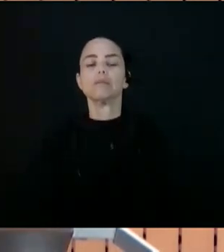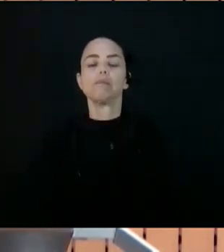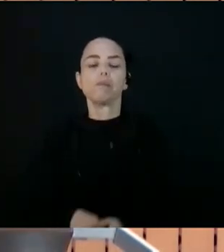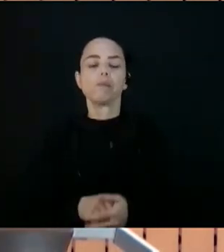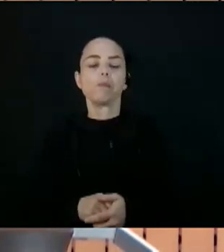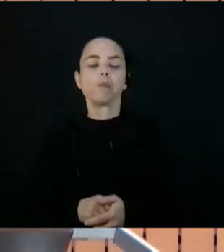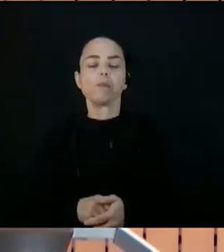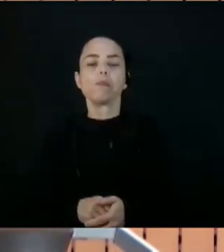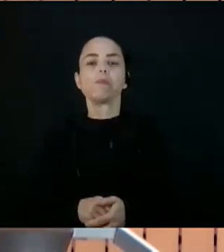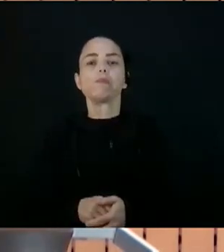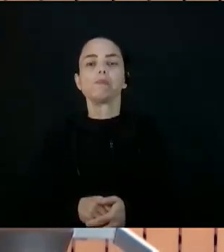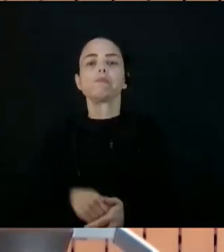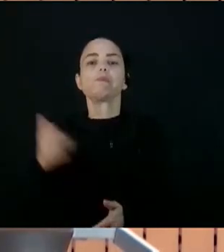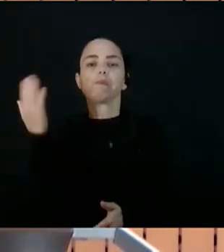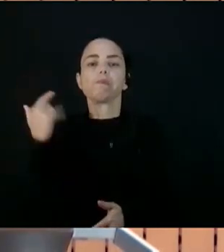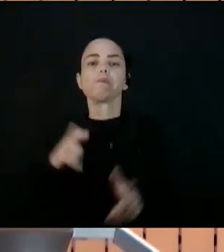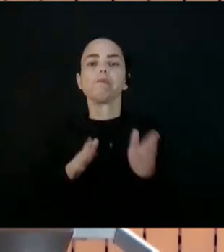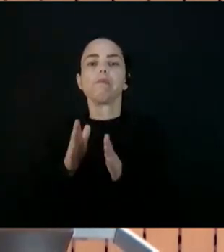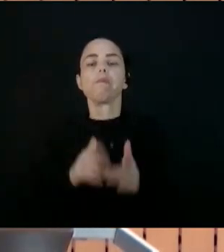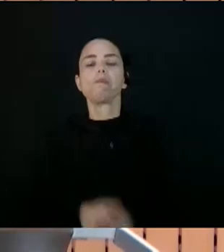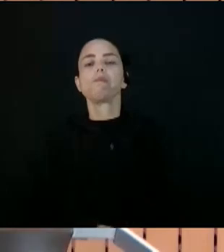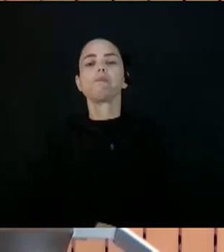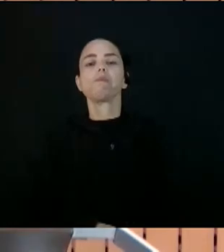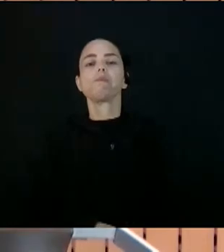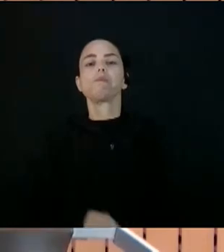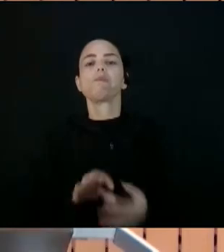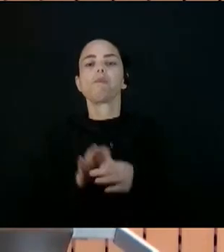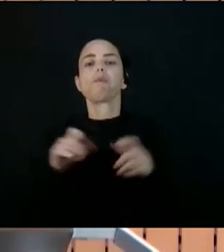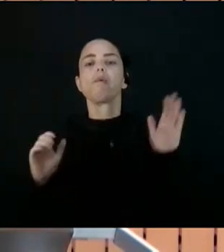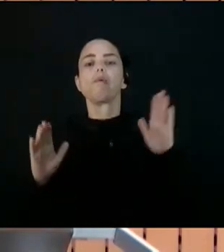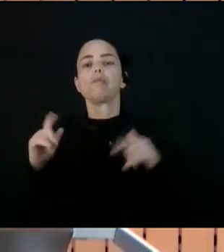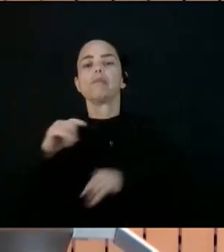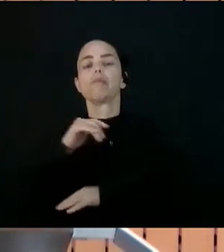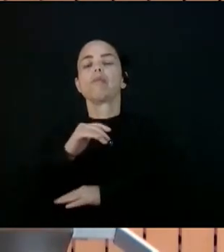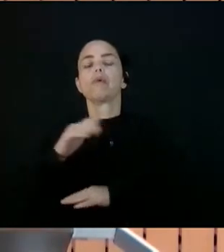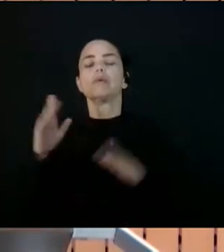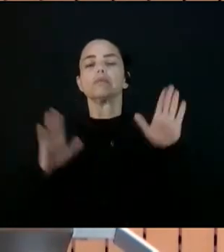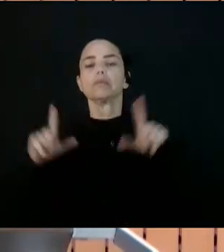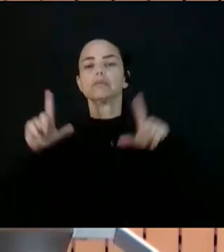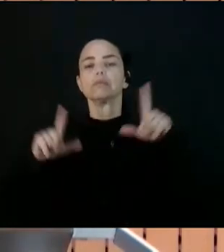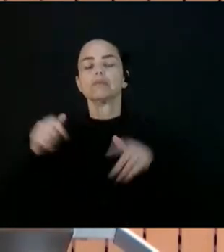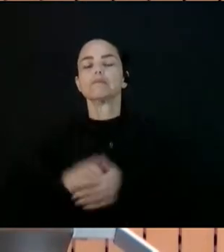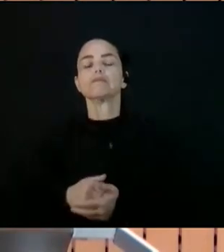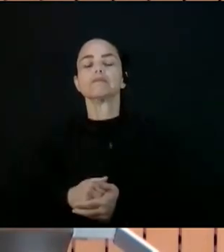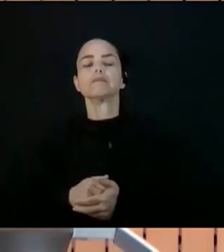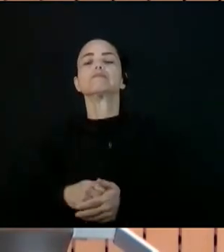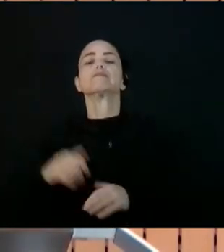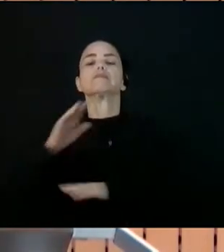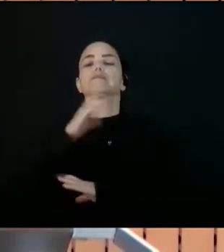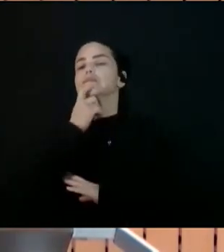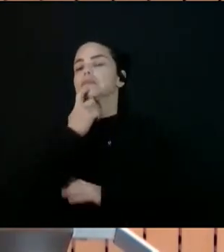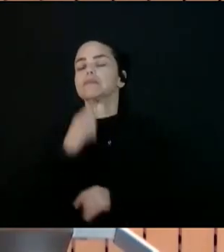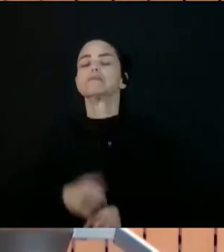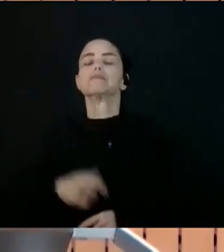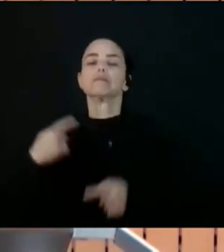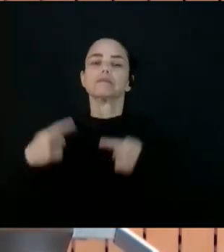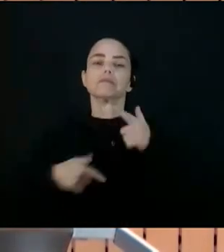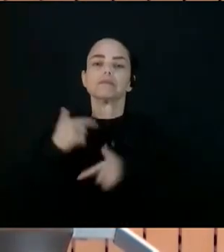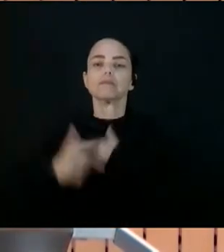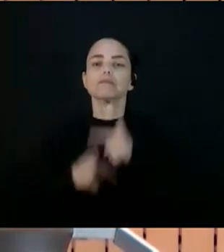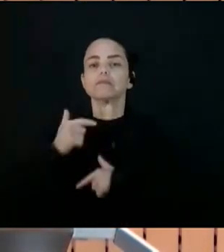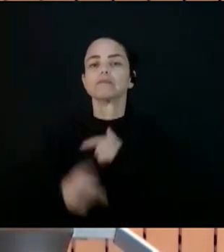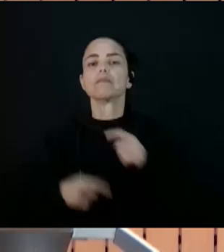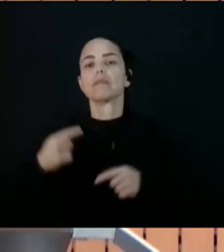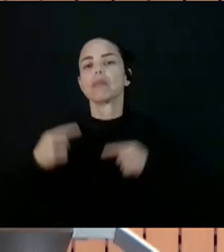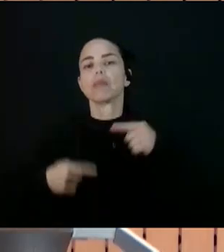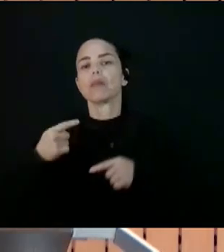Foi uma época que Lula até veio a Campinas. Ele esteve a serviço da política e desenvolveu fortemente sua vocação